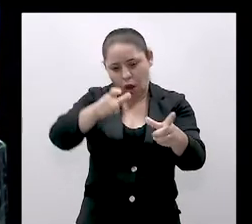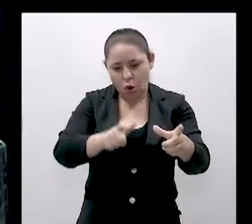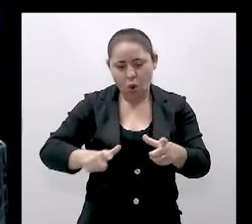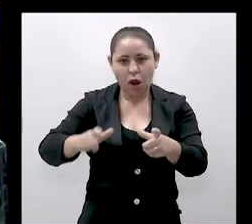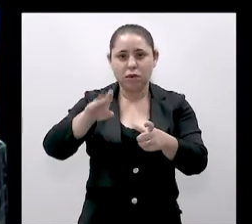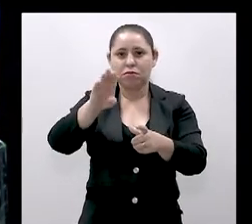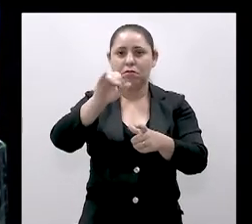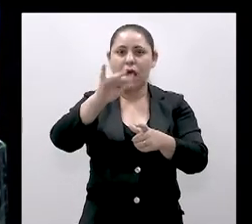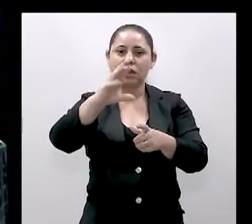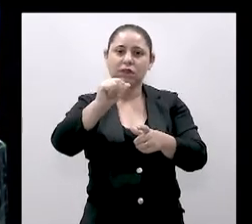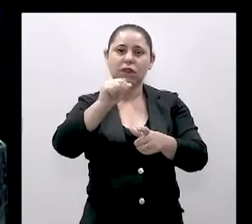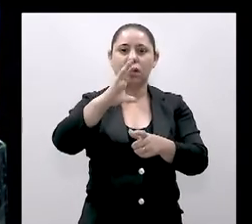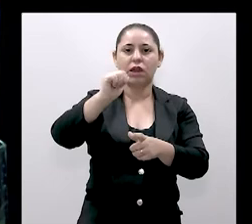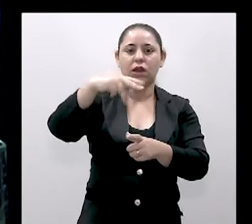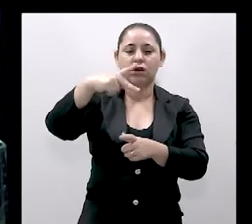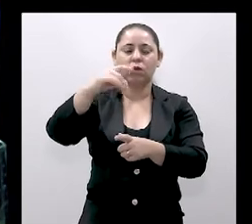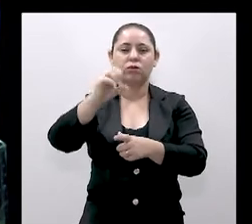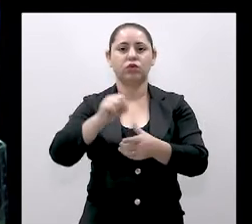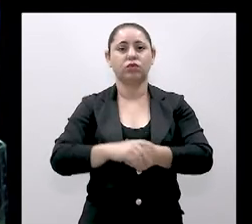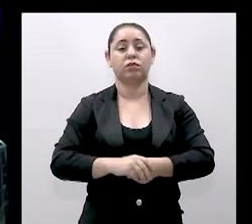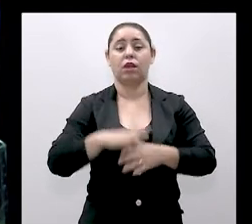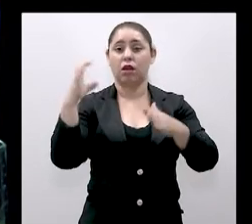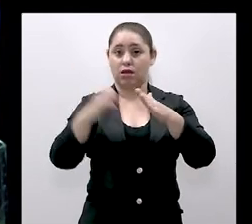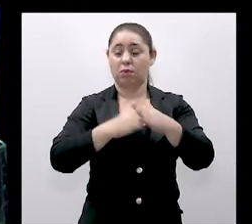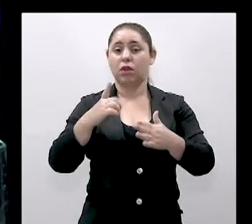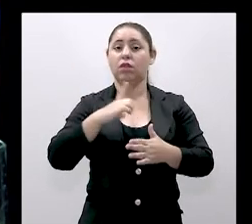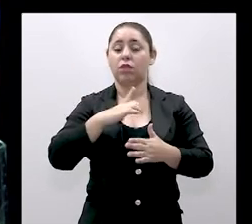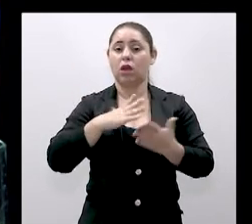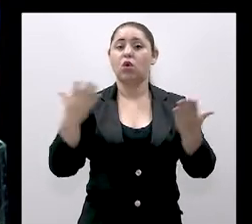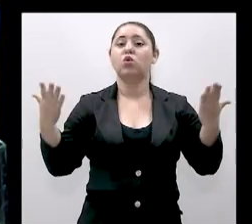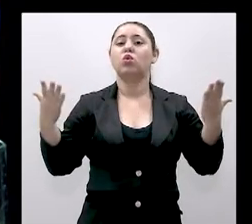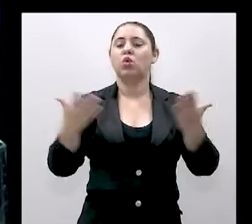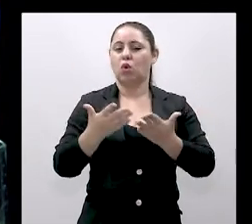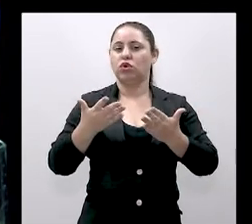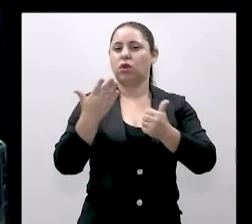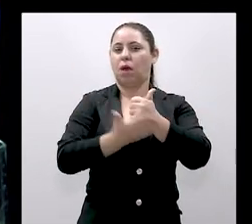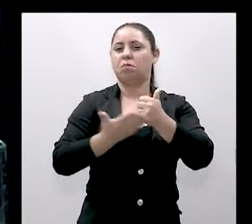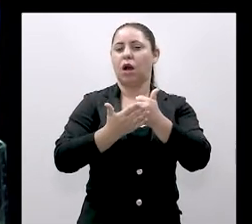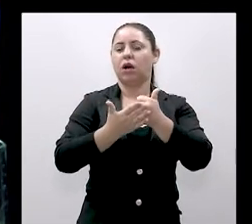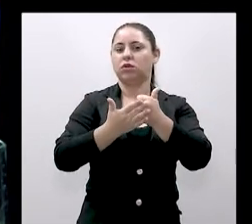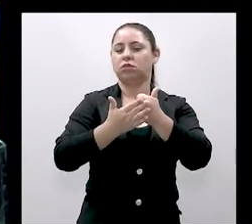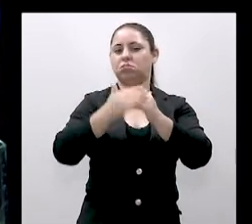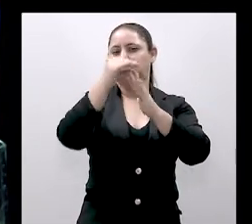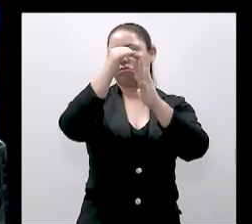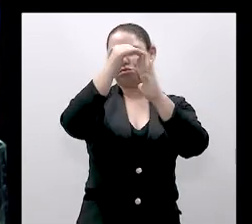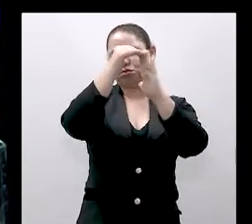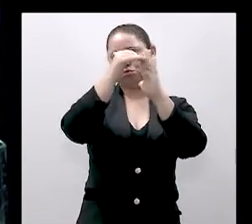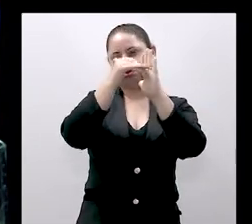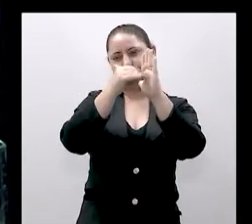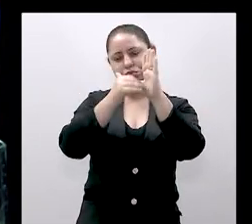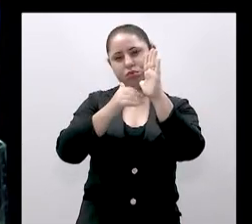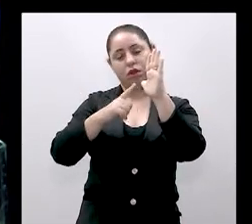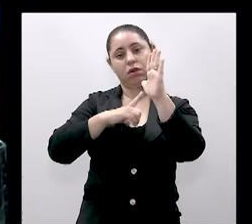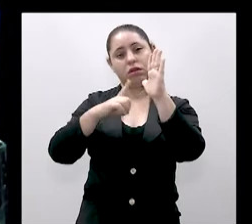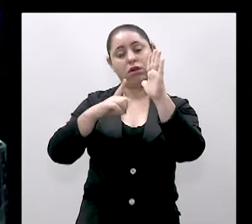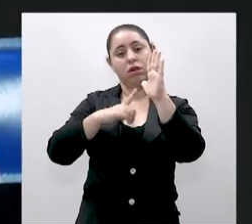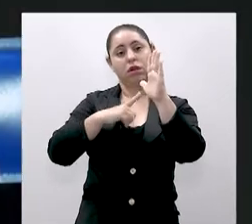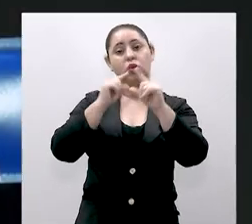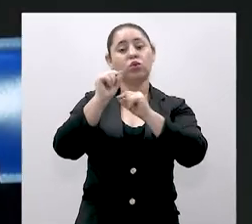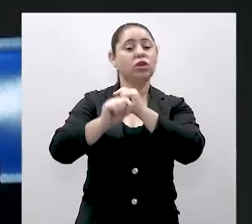Bacia de Campos né a pessoa mais hoje ela tem todo um arcabouço que que